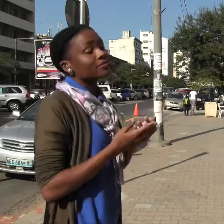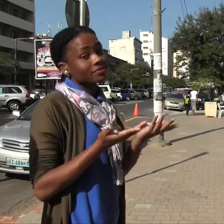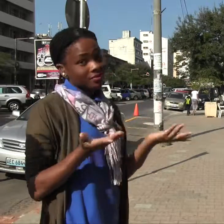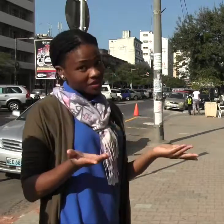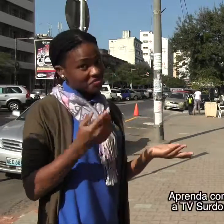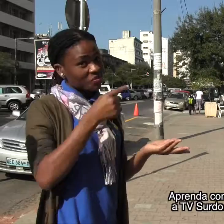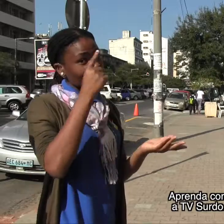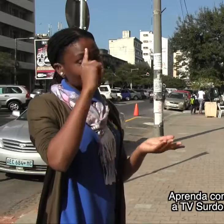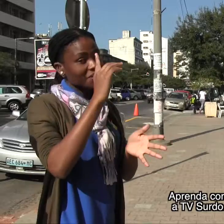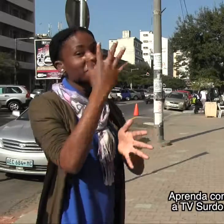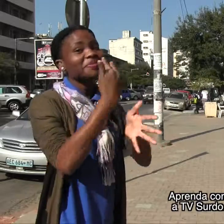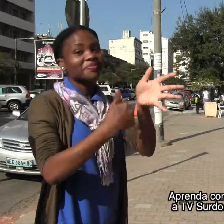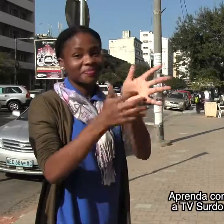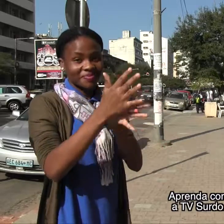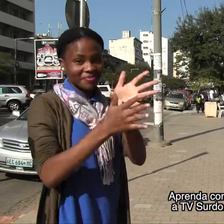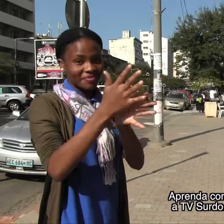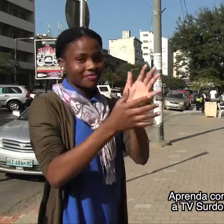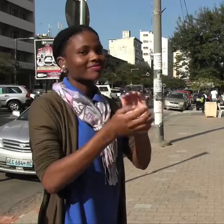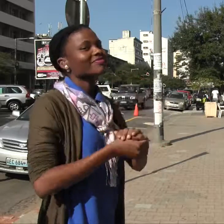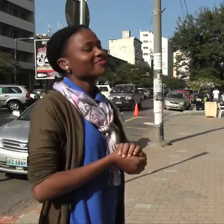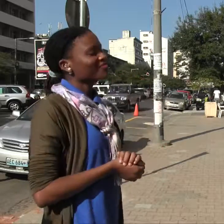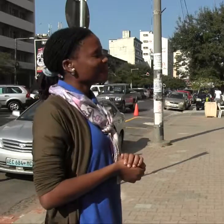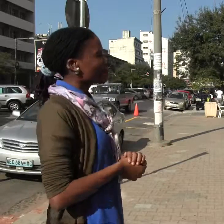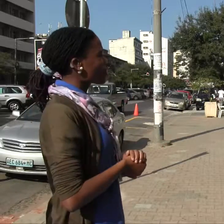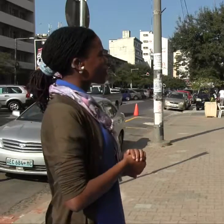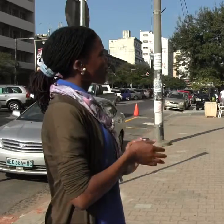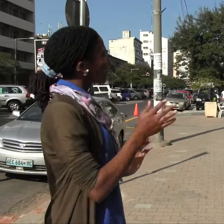sinais? Aprenda com a TV Sur